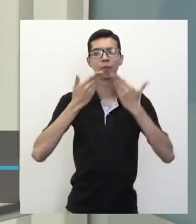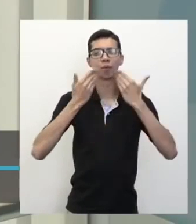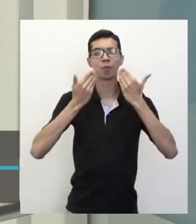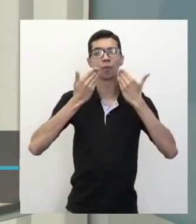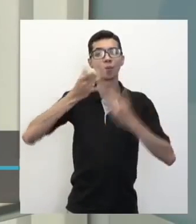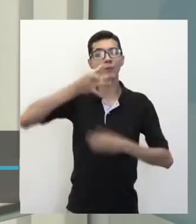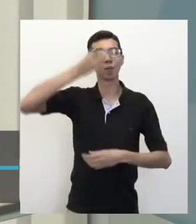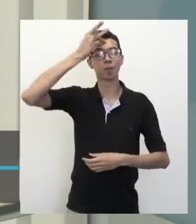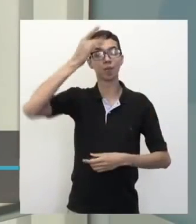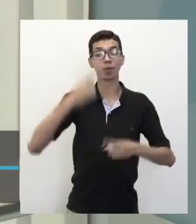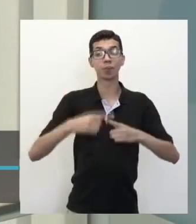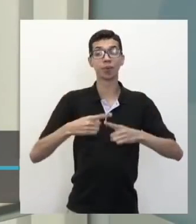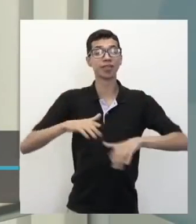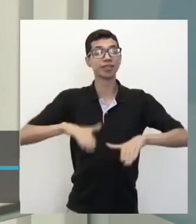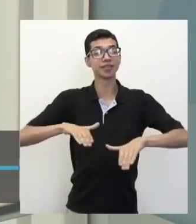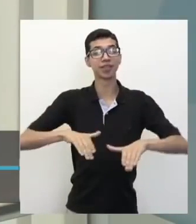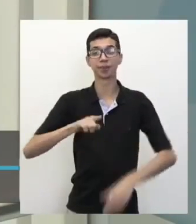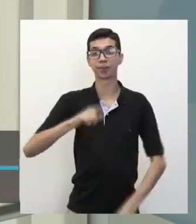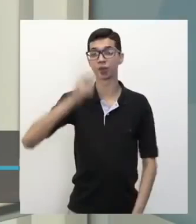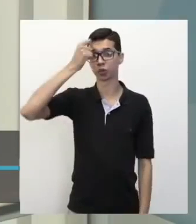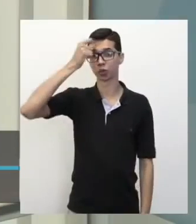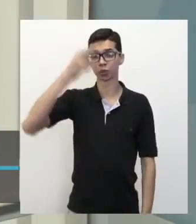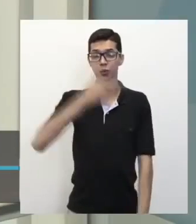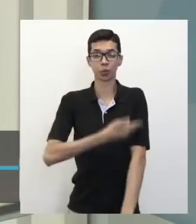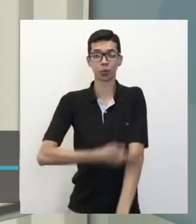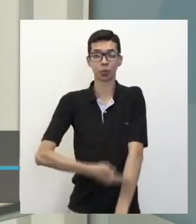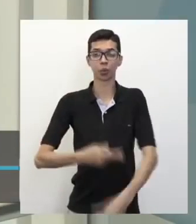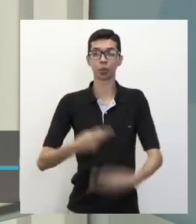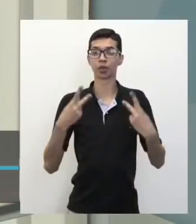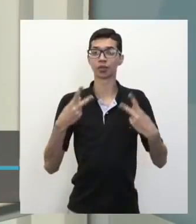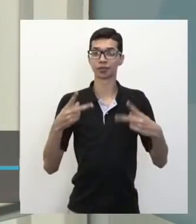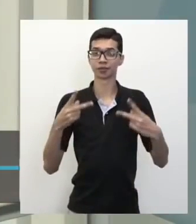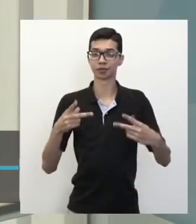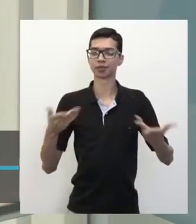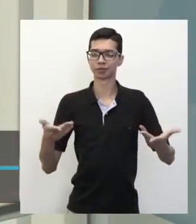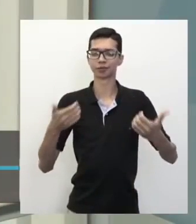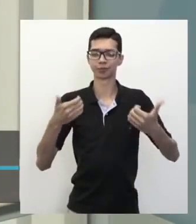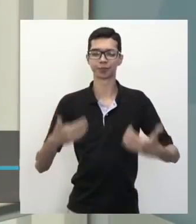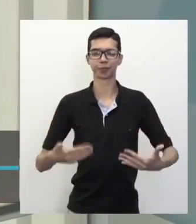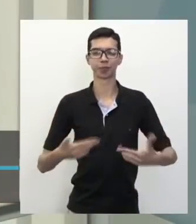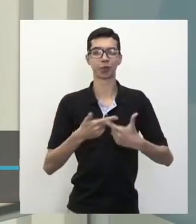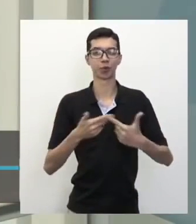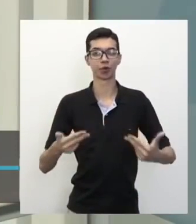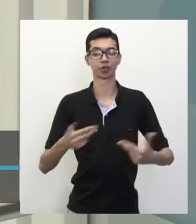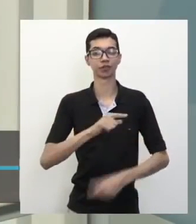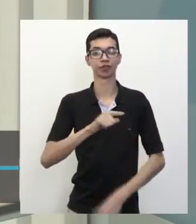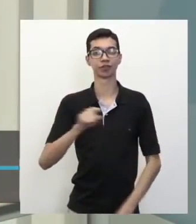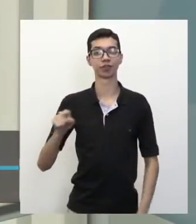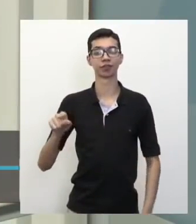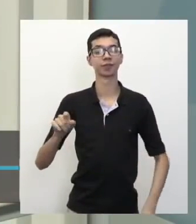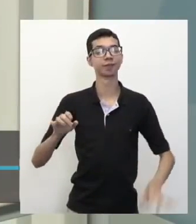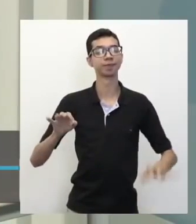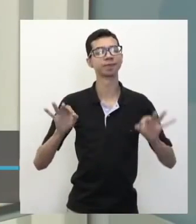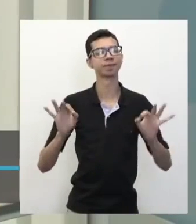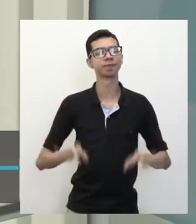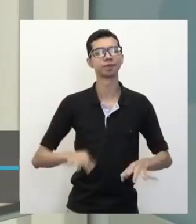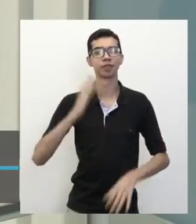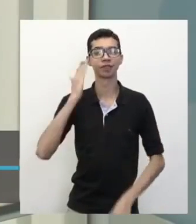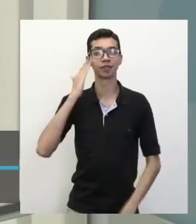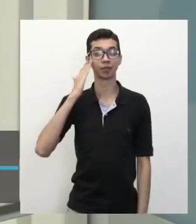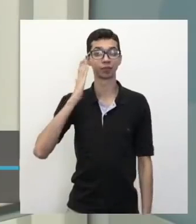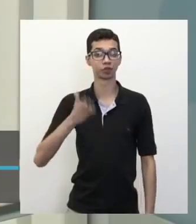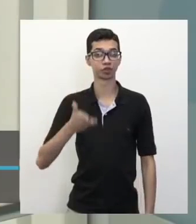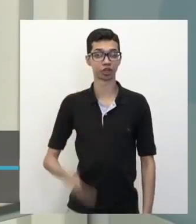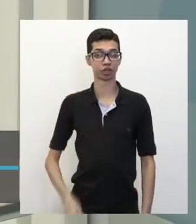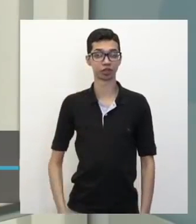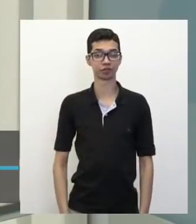da sua bagagem cultural. Então, quando a gente expõe para vocês, quando a gente coloca coisas para vocês, é exatamente sabendo disso. Nós